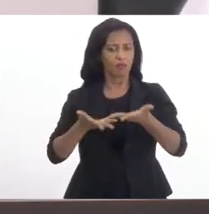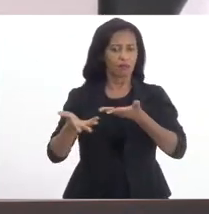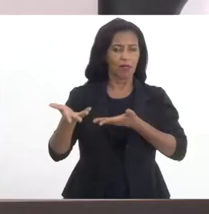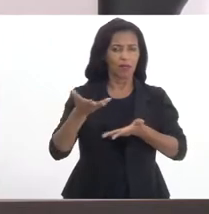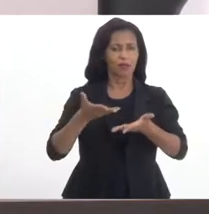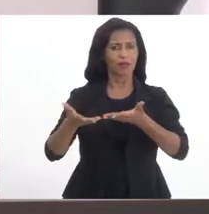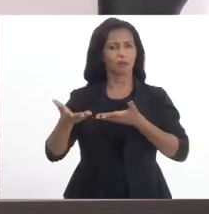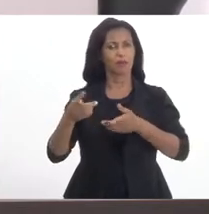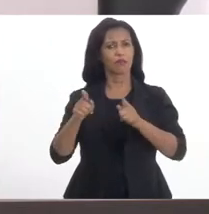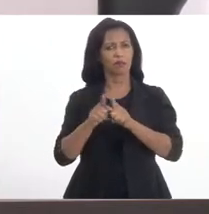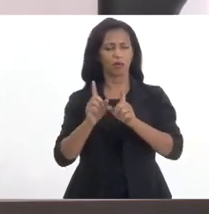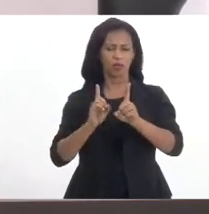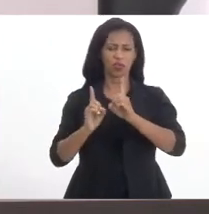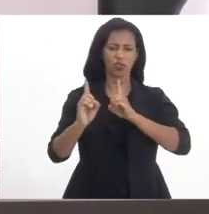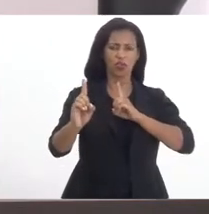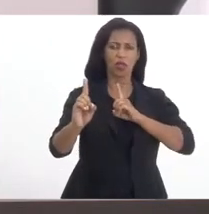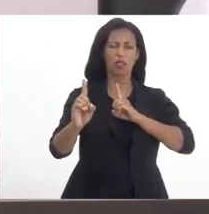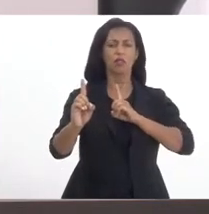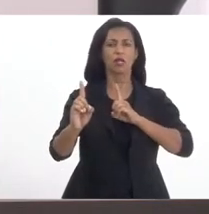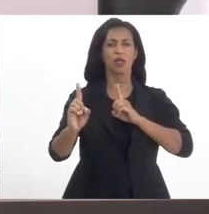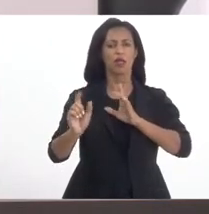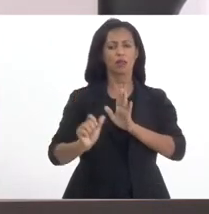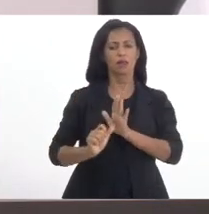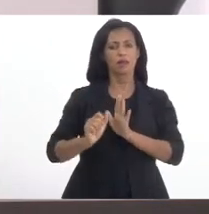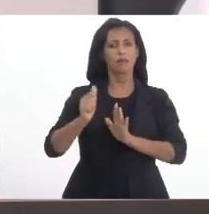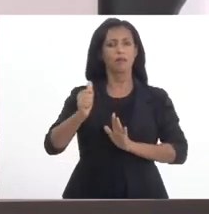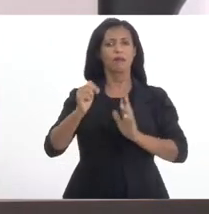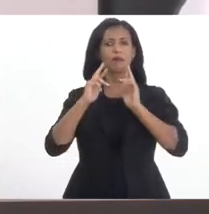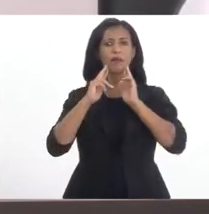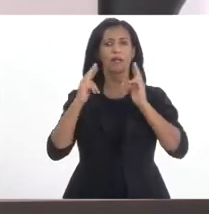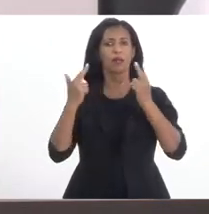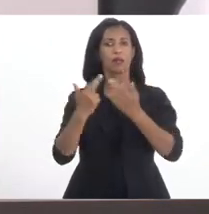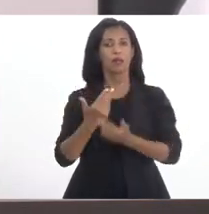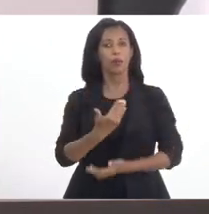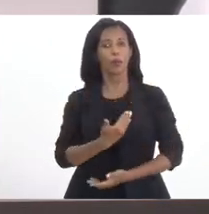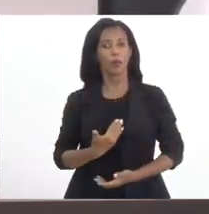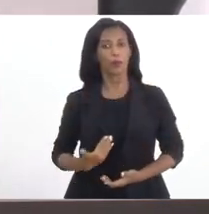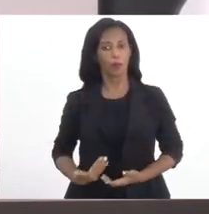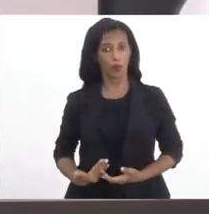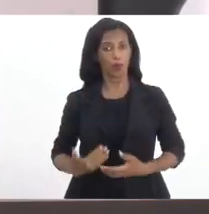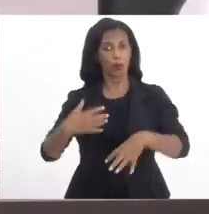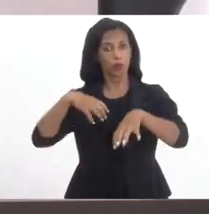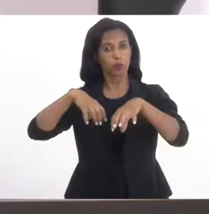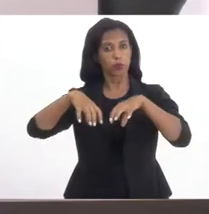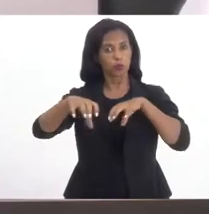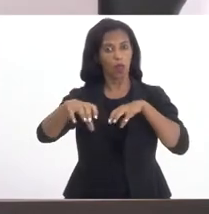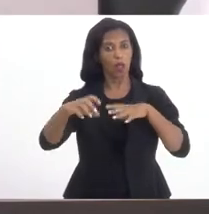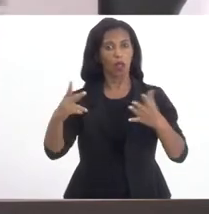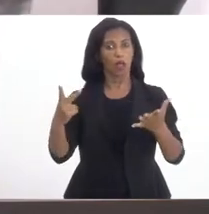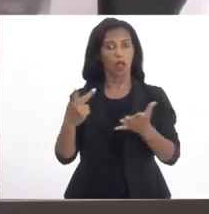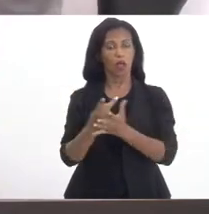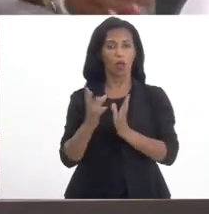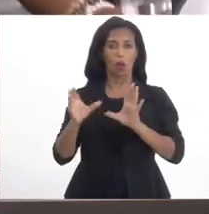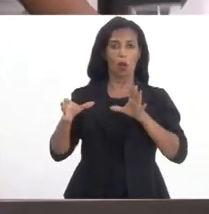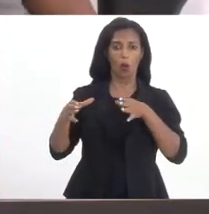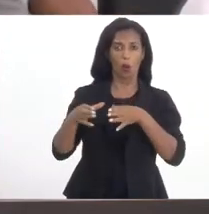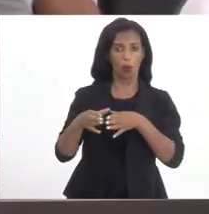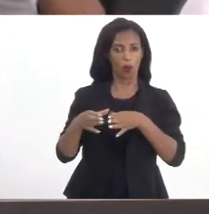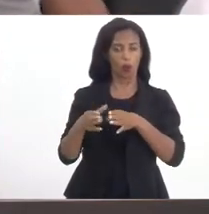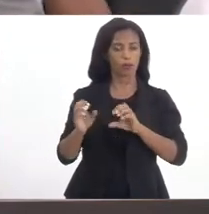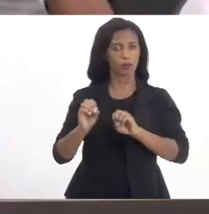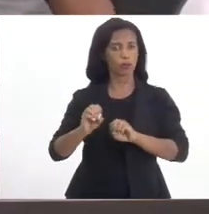remotos. Essa, inclusive, é a primeira audiência pública em formato híbrido que a Comissão de Educação está